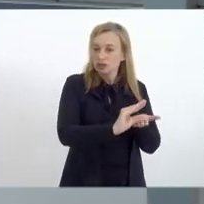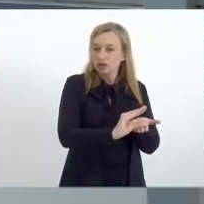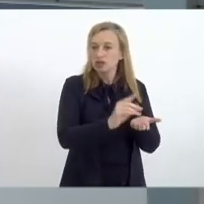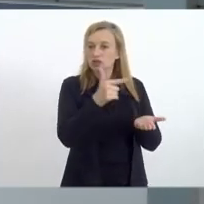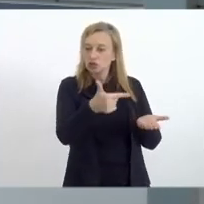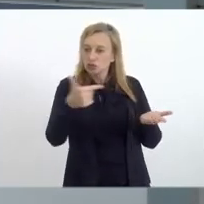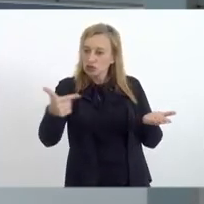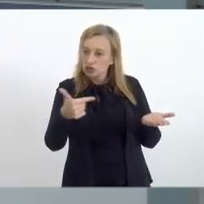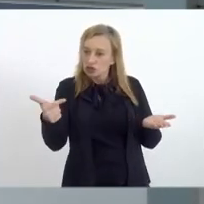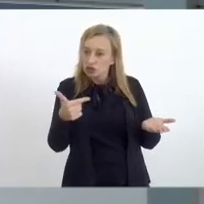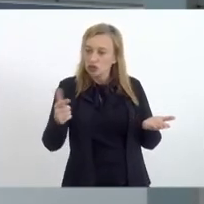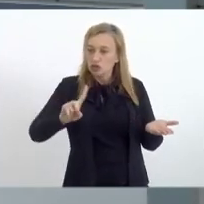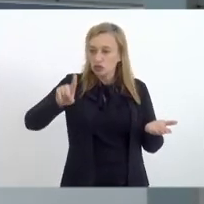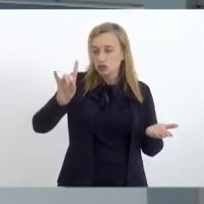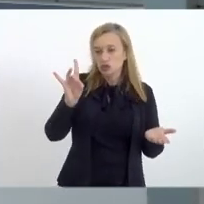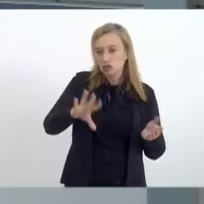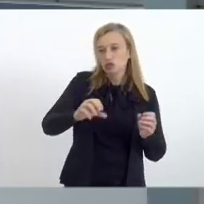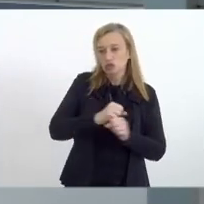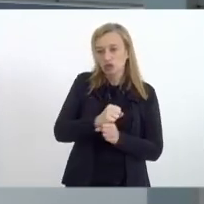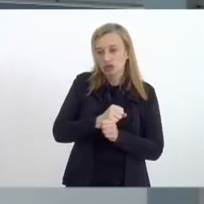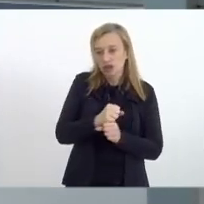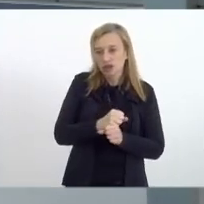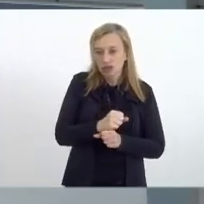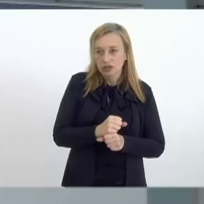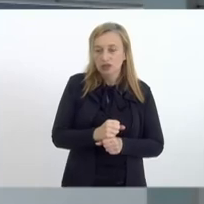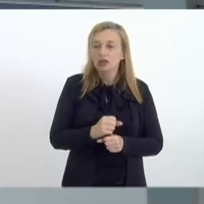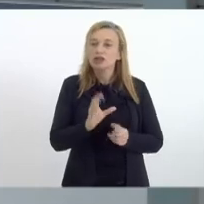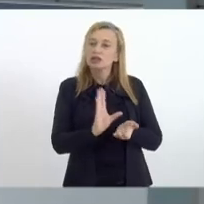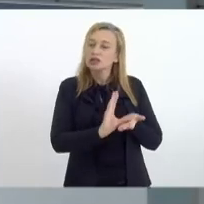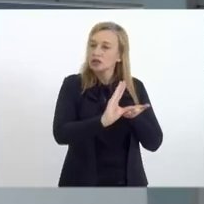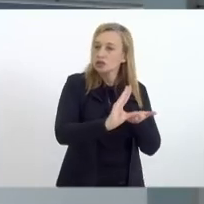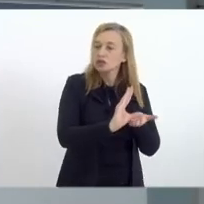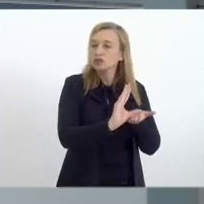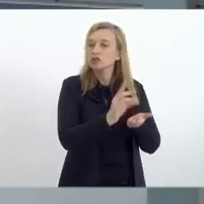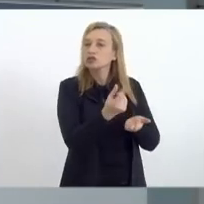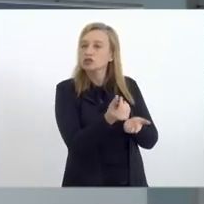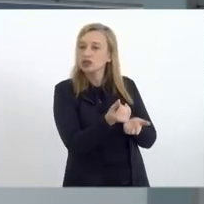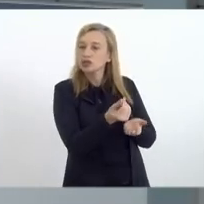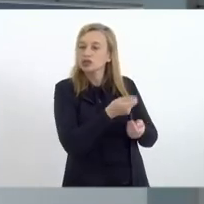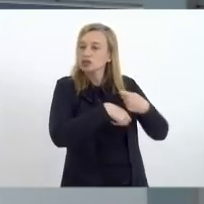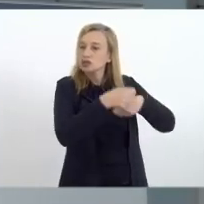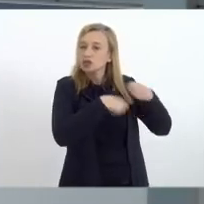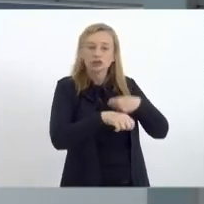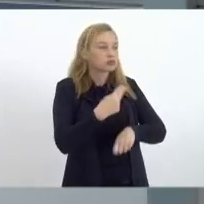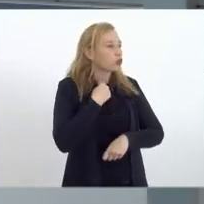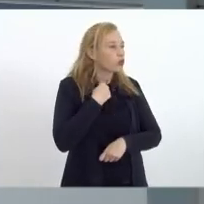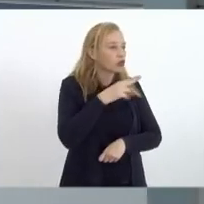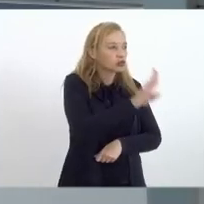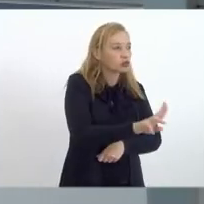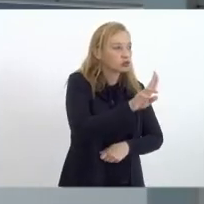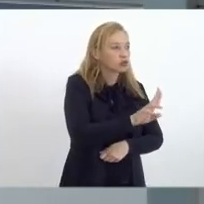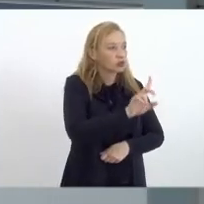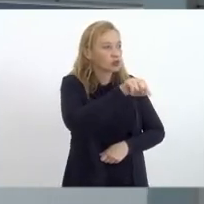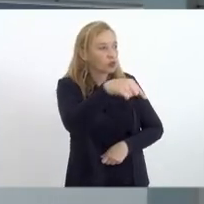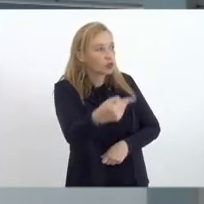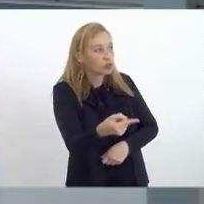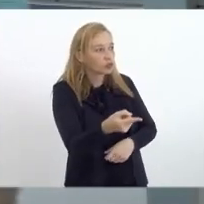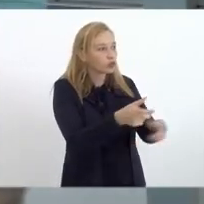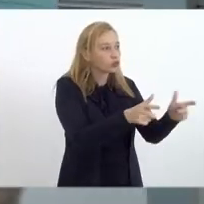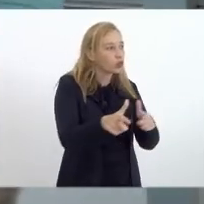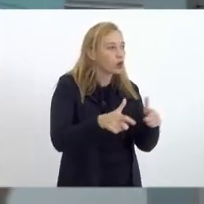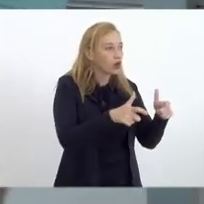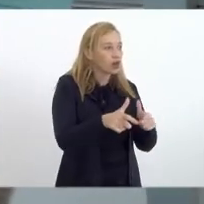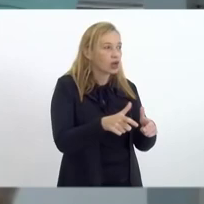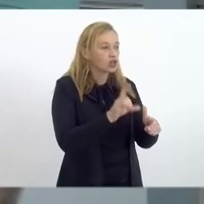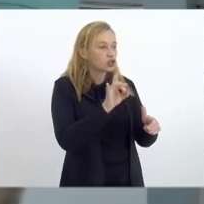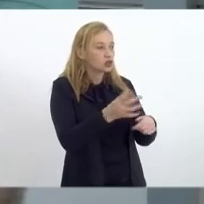repercussão mensurada nos próximos anos. Esses recursos de taxa de administração não podem ser usados em qualquer outra finalidade que não em